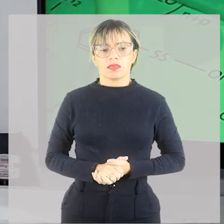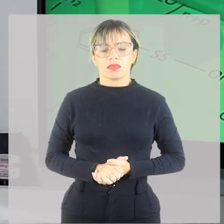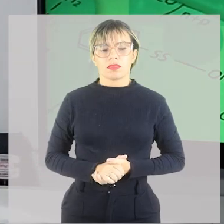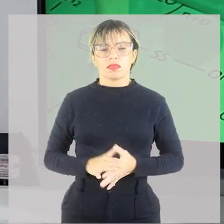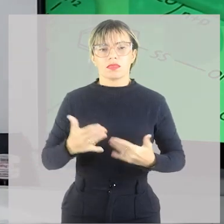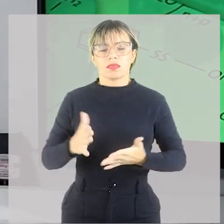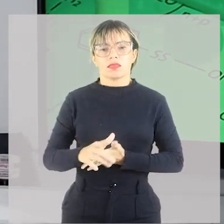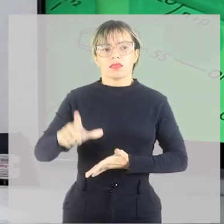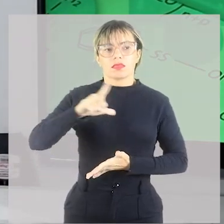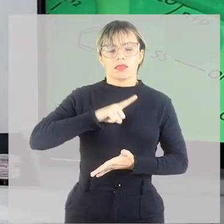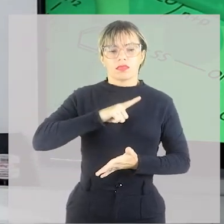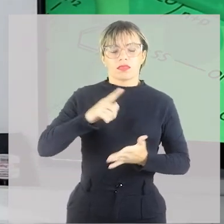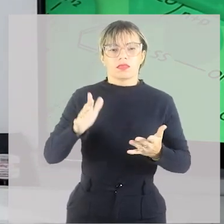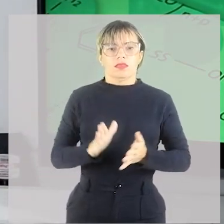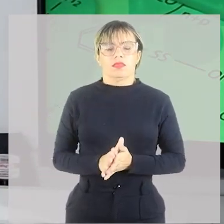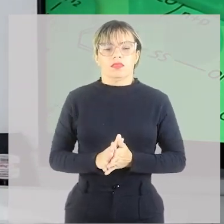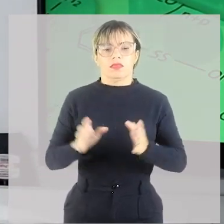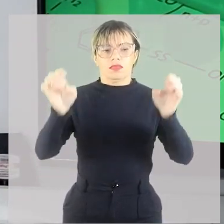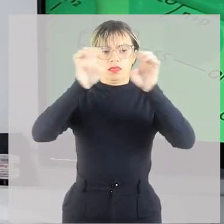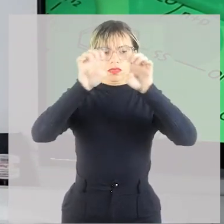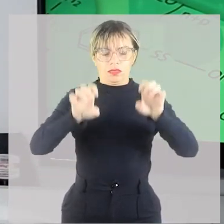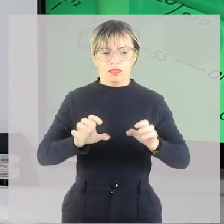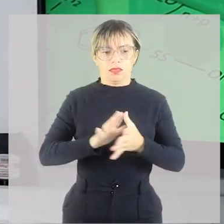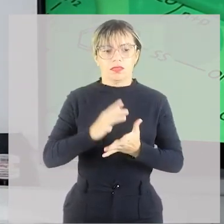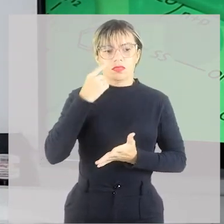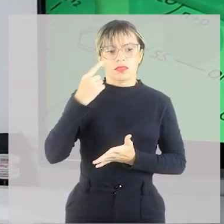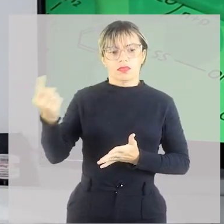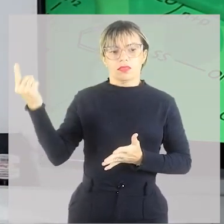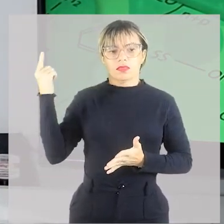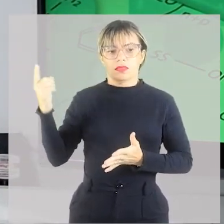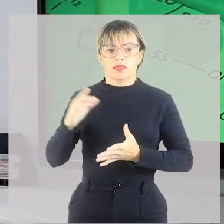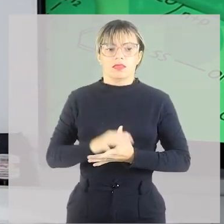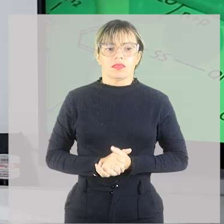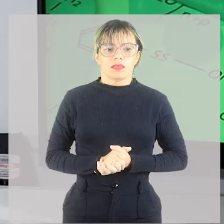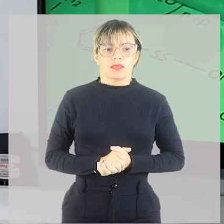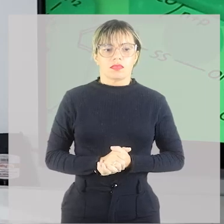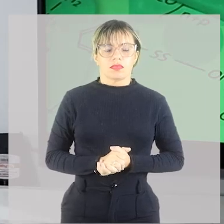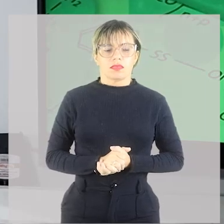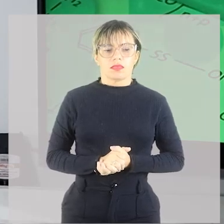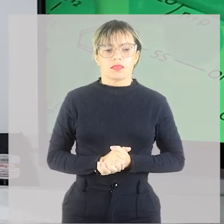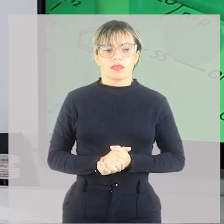que você tem essa estrutura aqui, ó. Você tem essa estrutura bem aqui, ó.